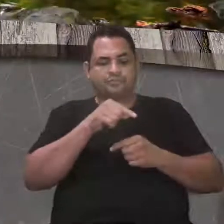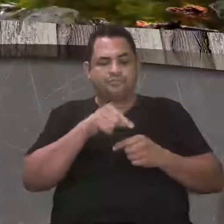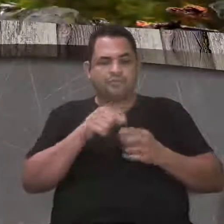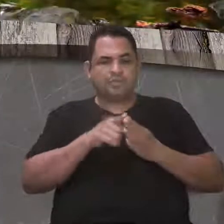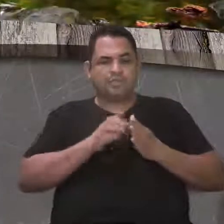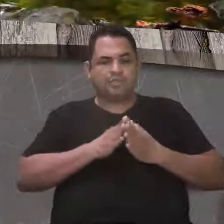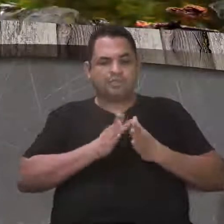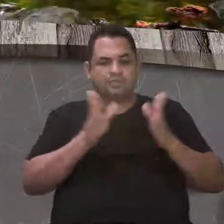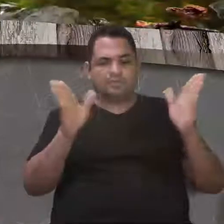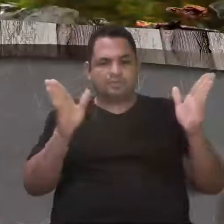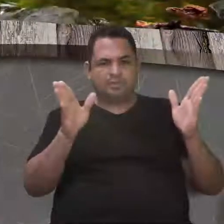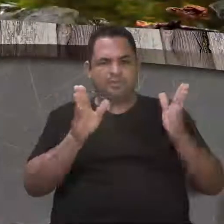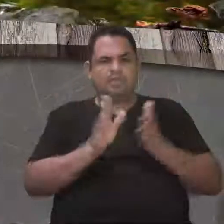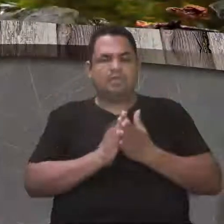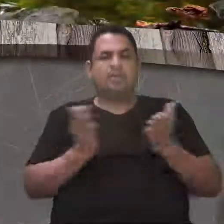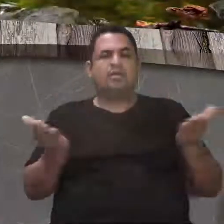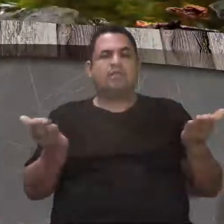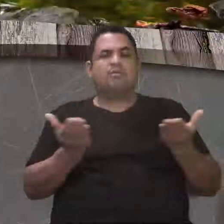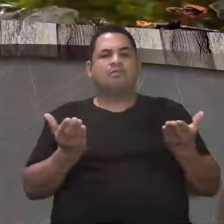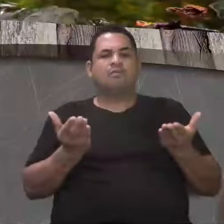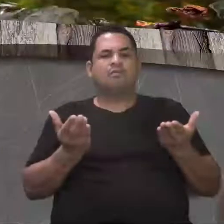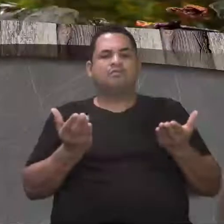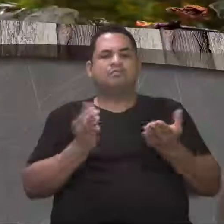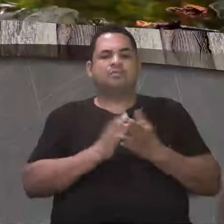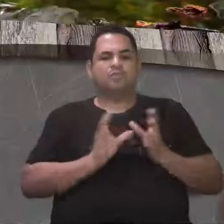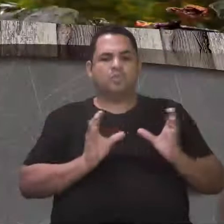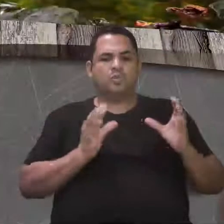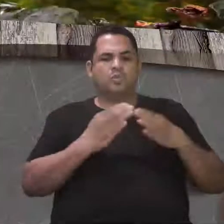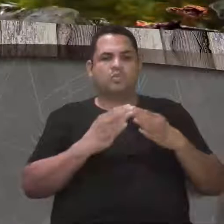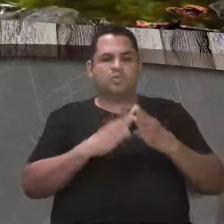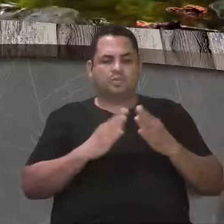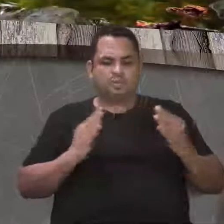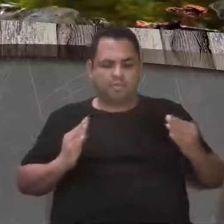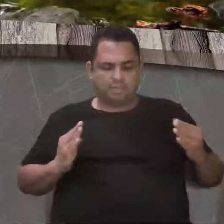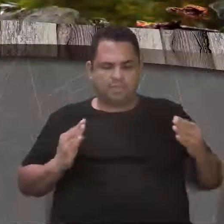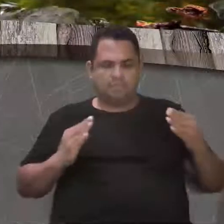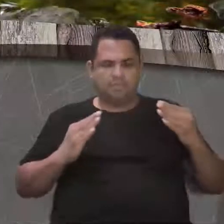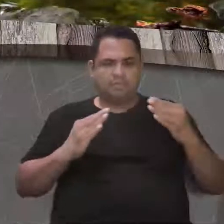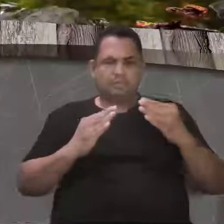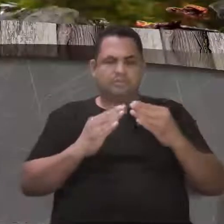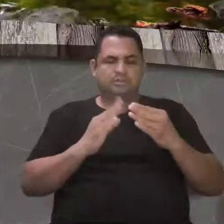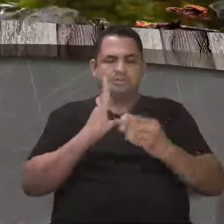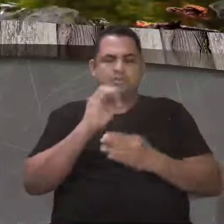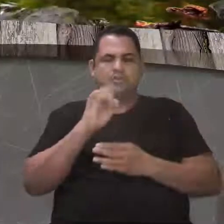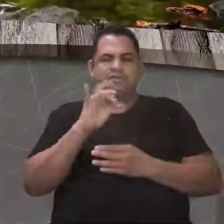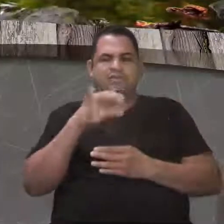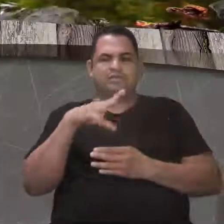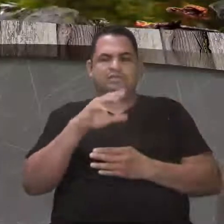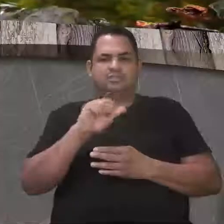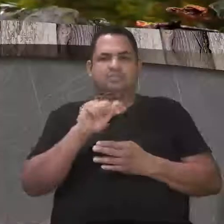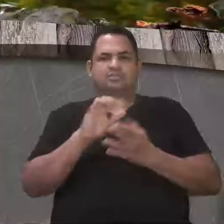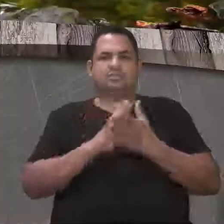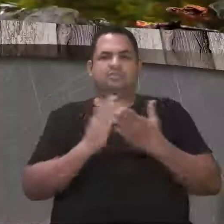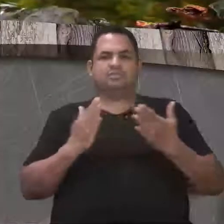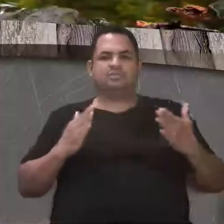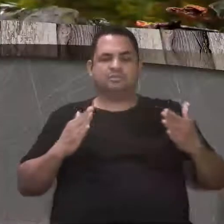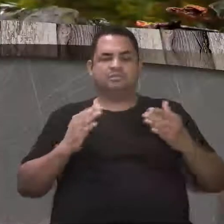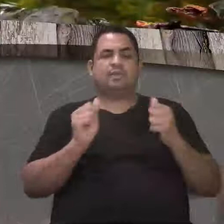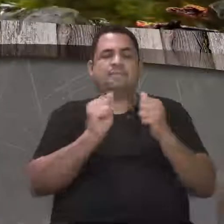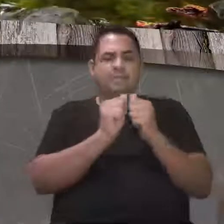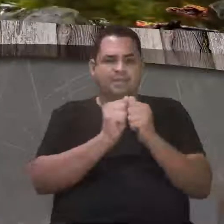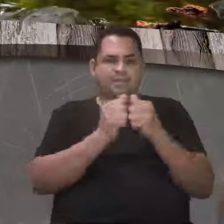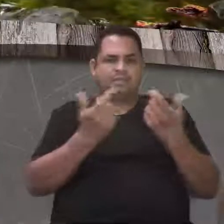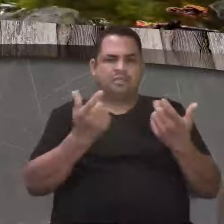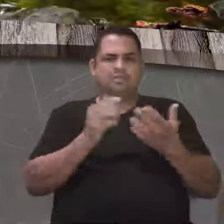comum, irradiou. Agora nós estamos falando de um grupo que vai afunilando, convergência, vai fazendo com que eles se